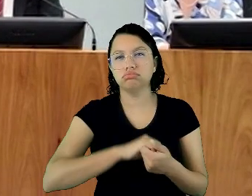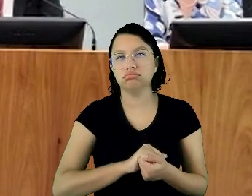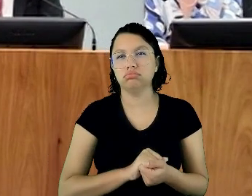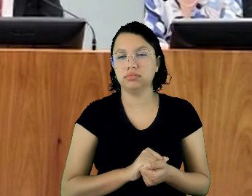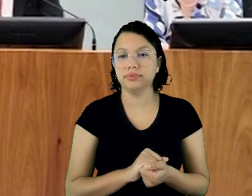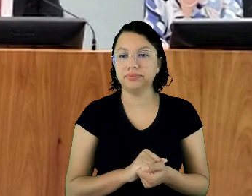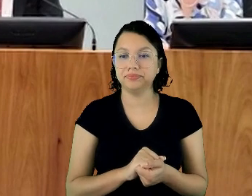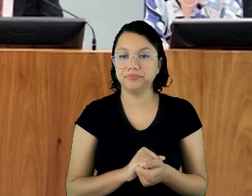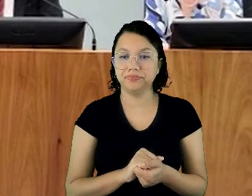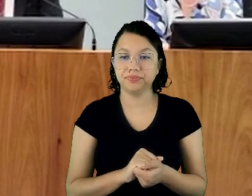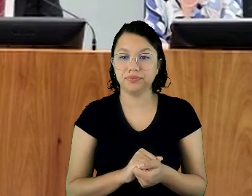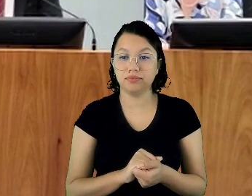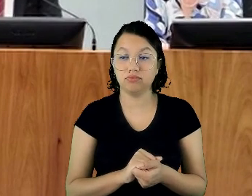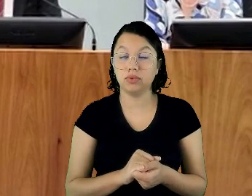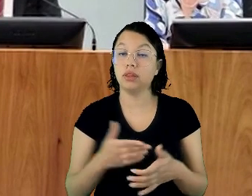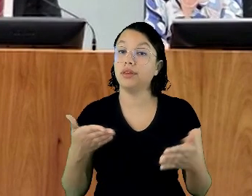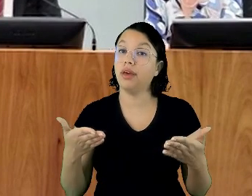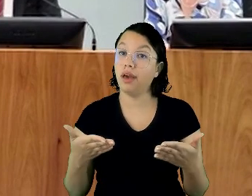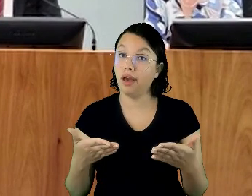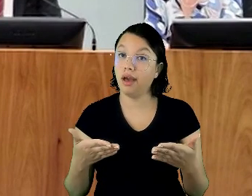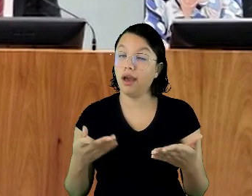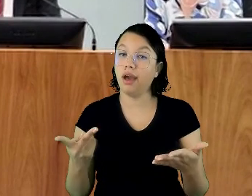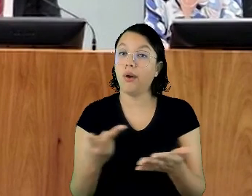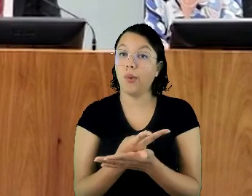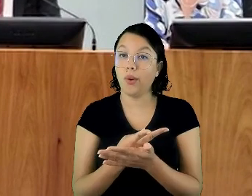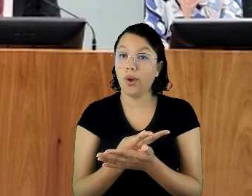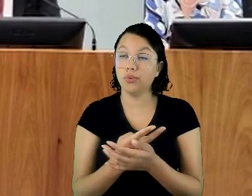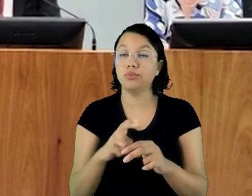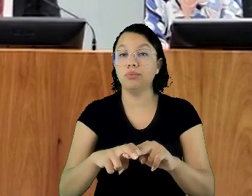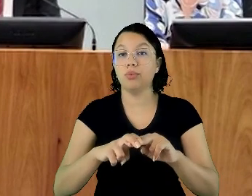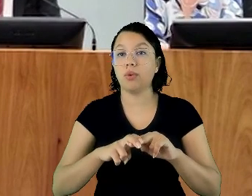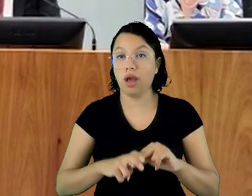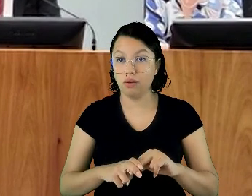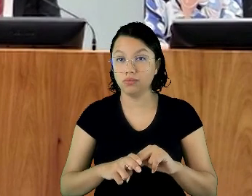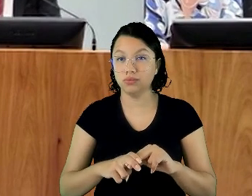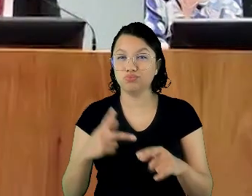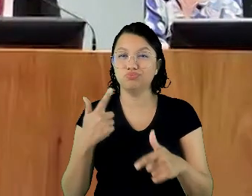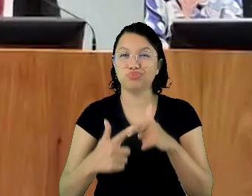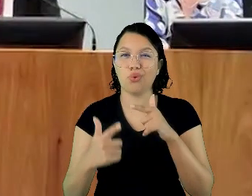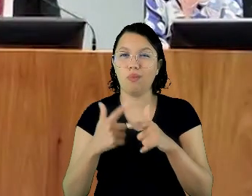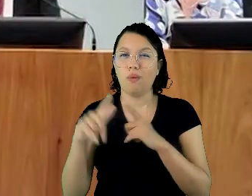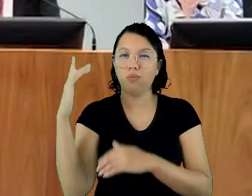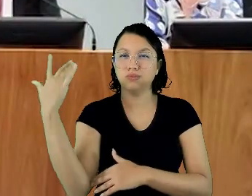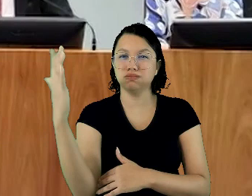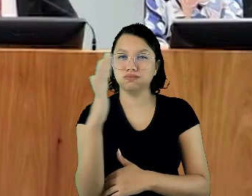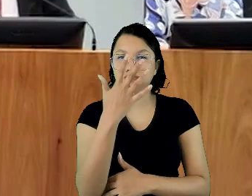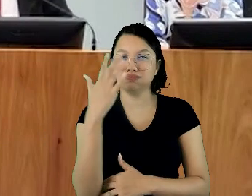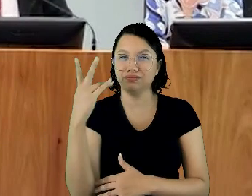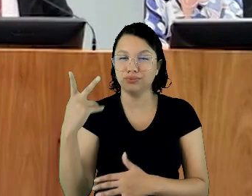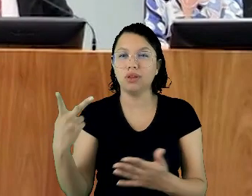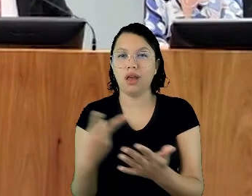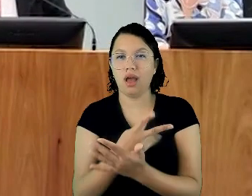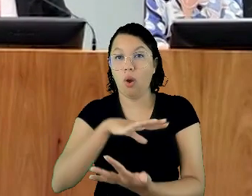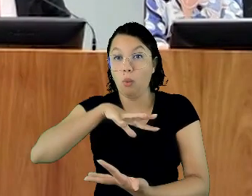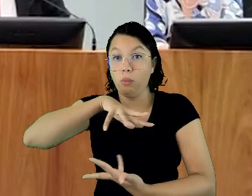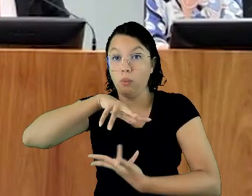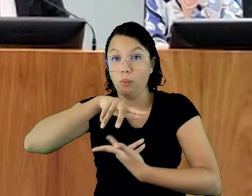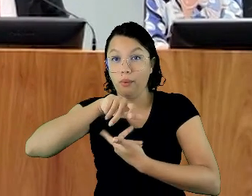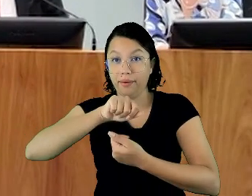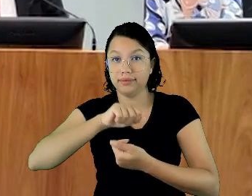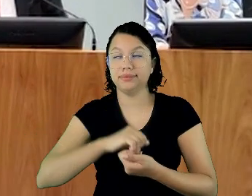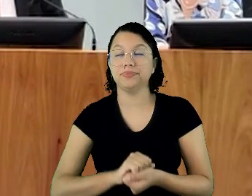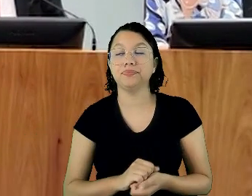isso decorre do desequilíbrio ambiental que se vê no planeta. Então, esse tema é